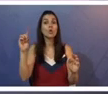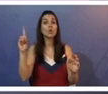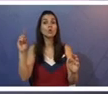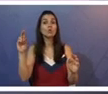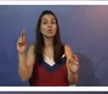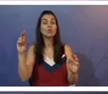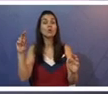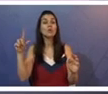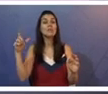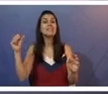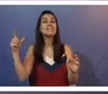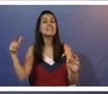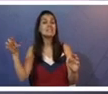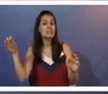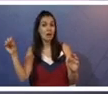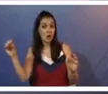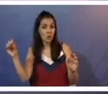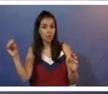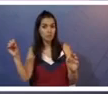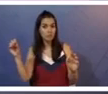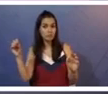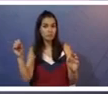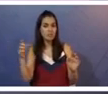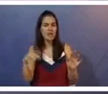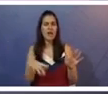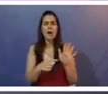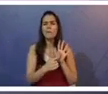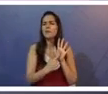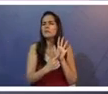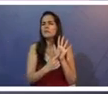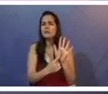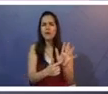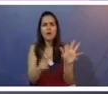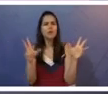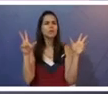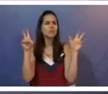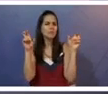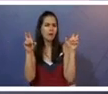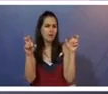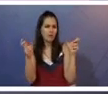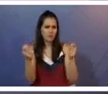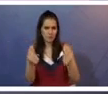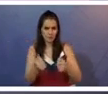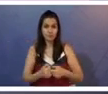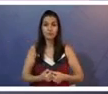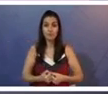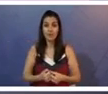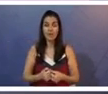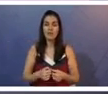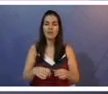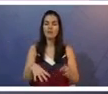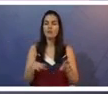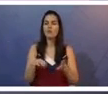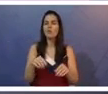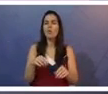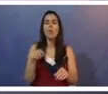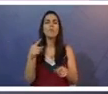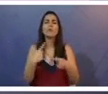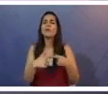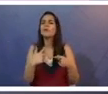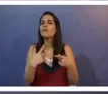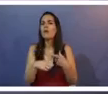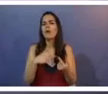para dentro do texto. Então, ele é apresentado, o assunto é apresentado a esse leitor. Expõe o tema, os